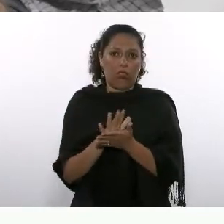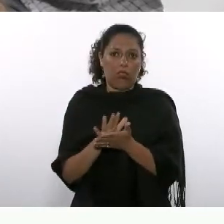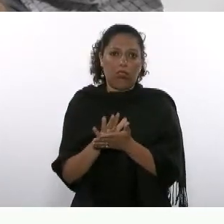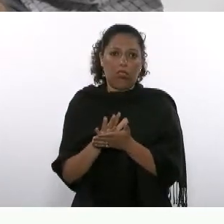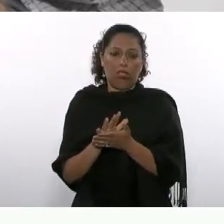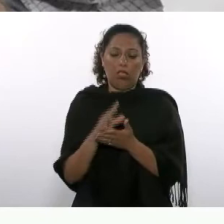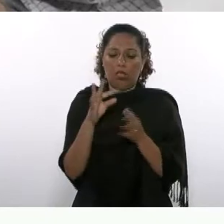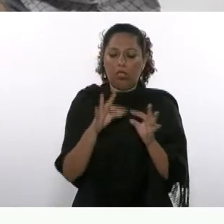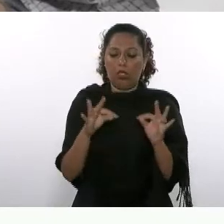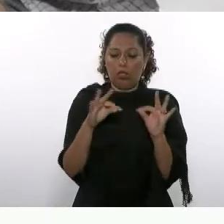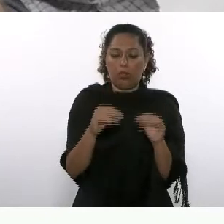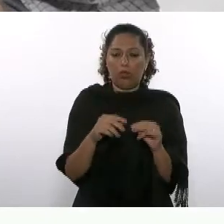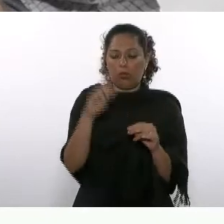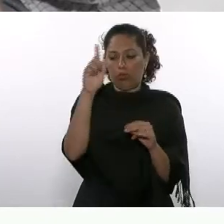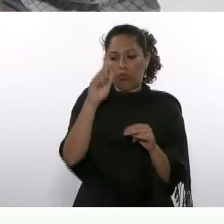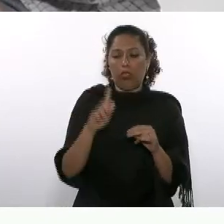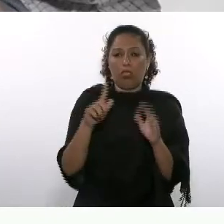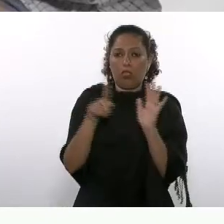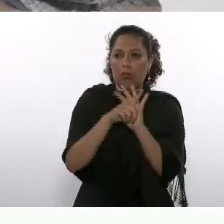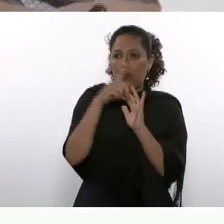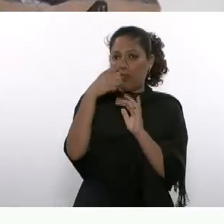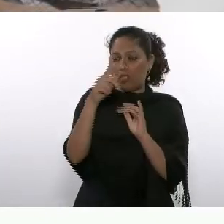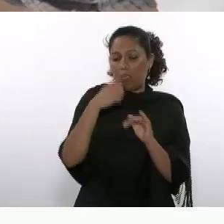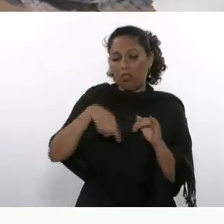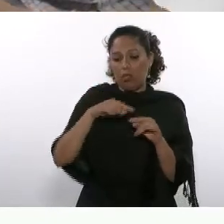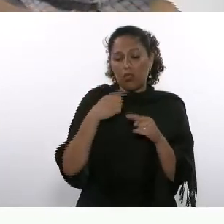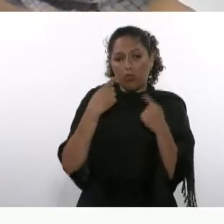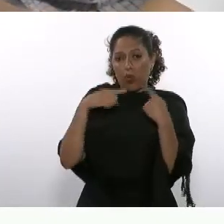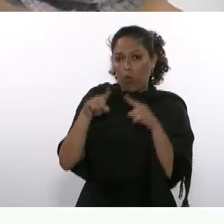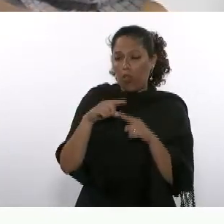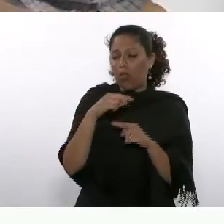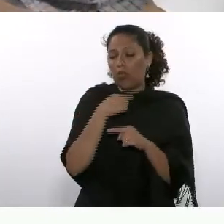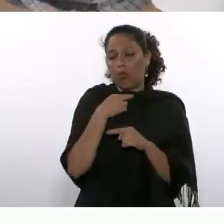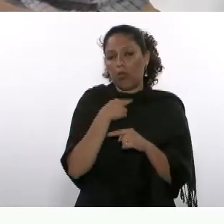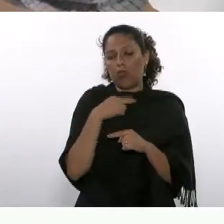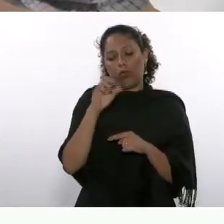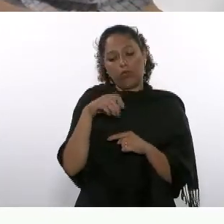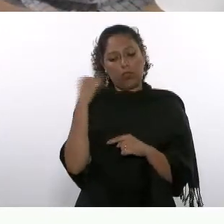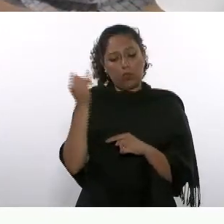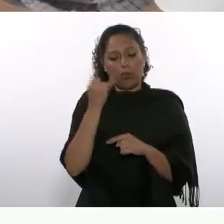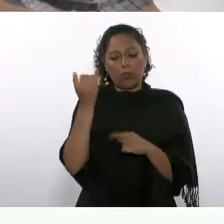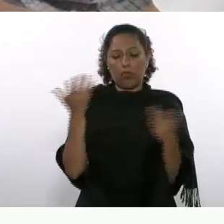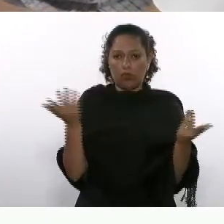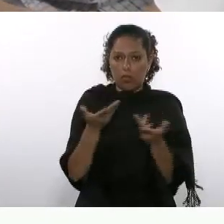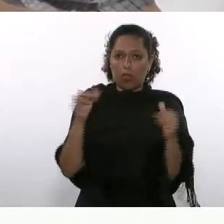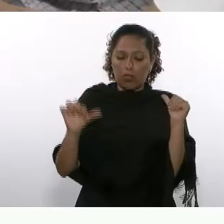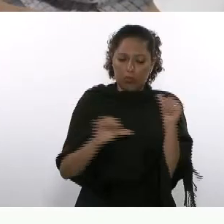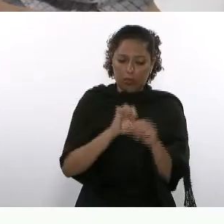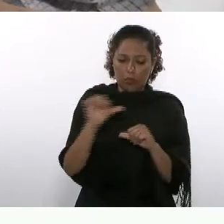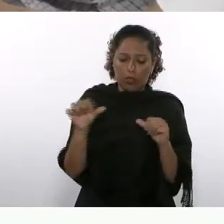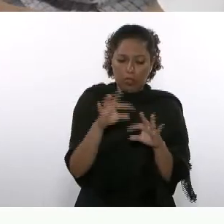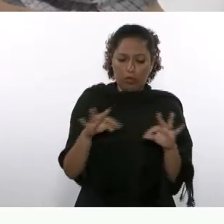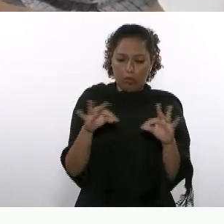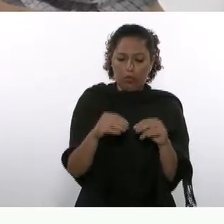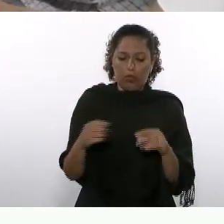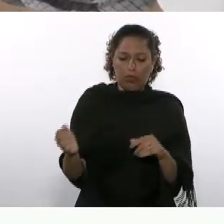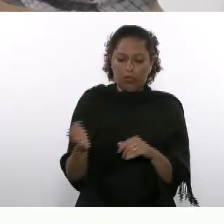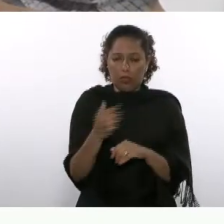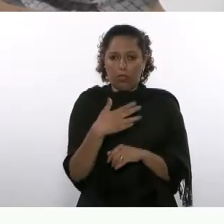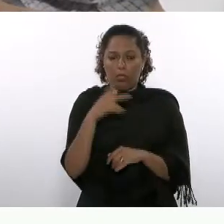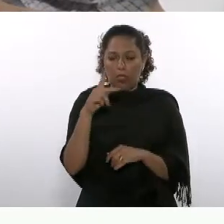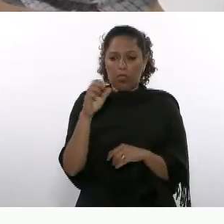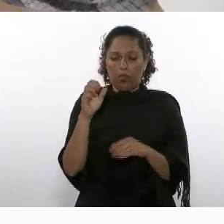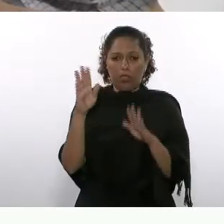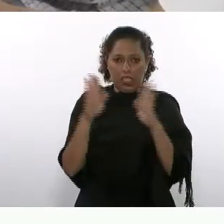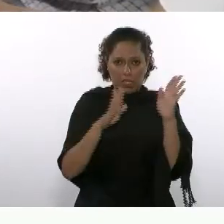totalmente gerenciado por eles e a gente não pode interferir em nada. O importante é que a gente agora, que vai ser feita uma nova permissão, uma